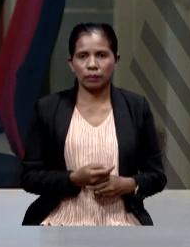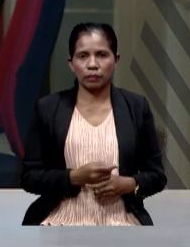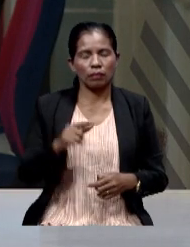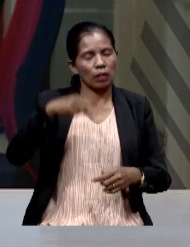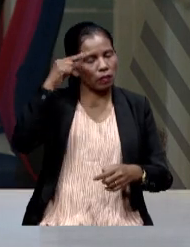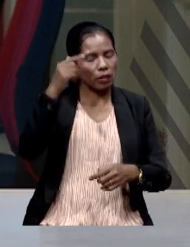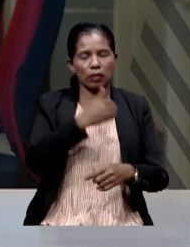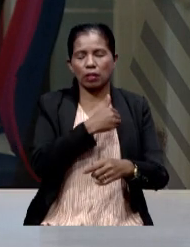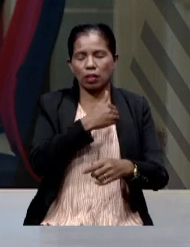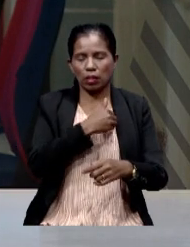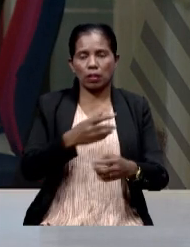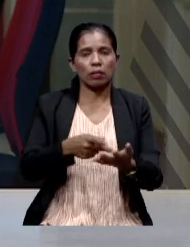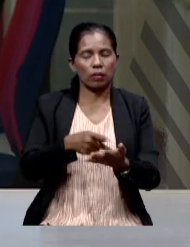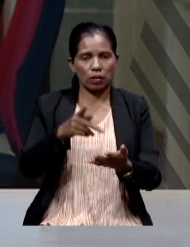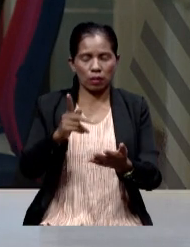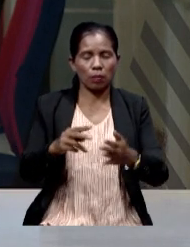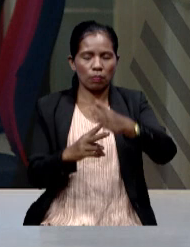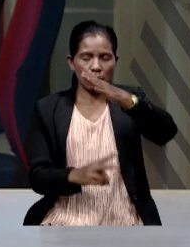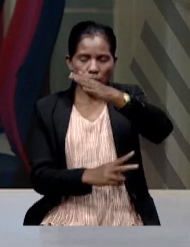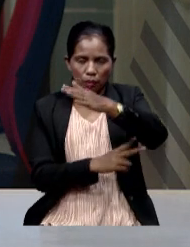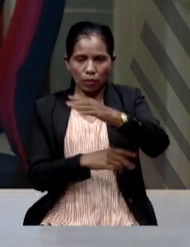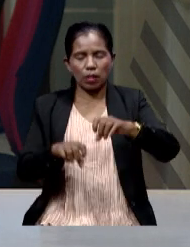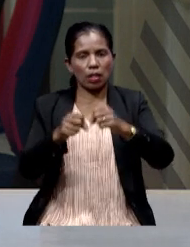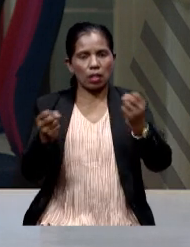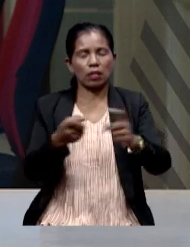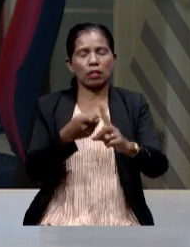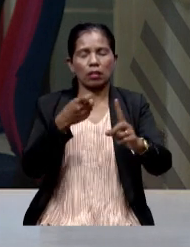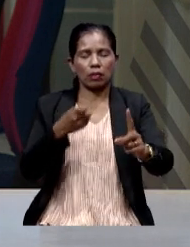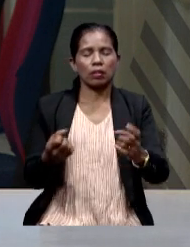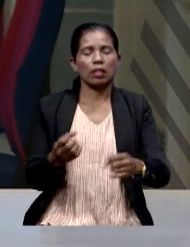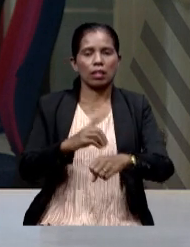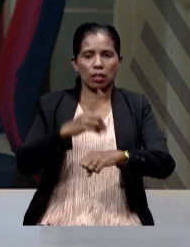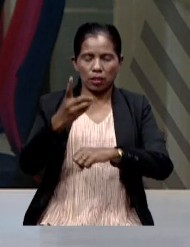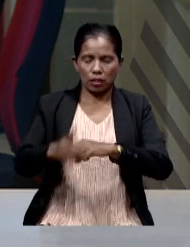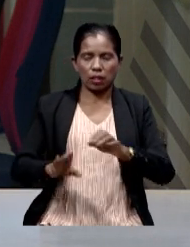Governo se dia ponte de lor nebe retan estragos husi calamidade e inundação.